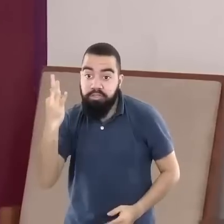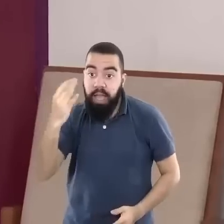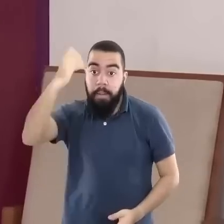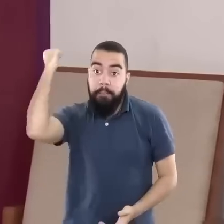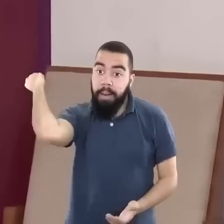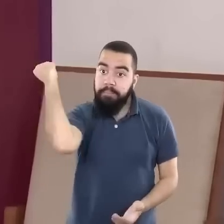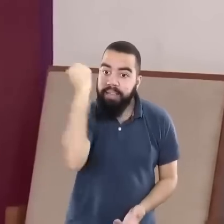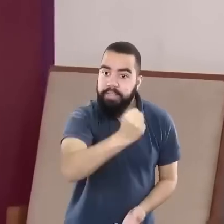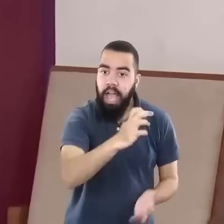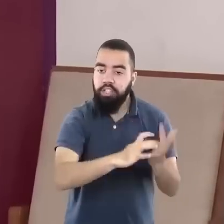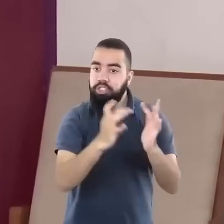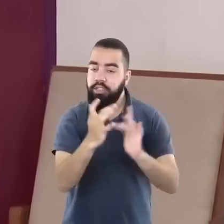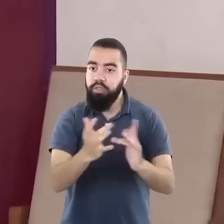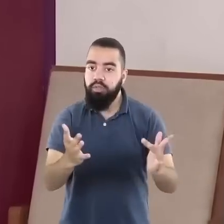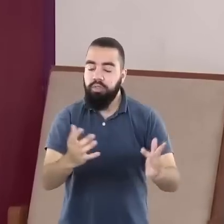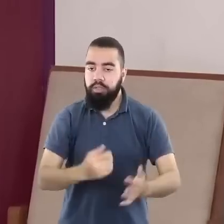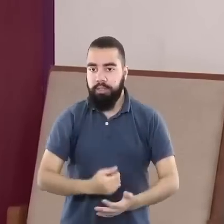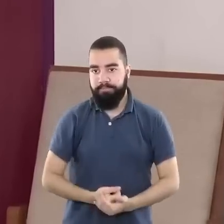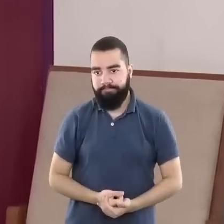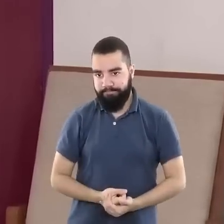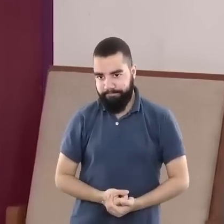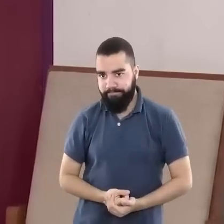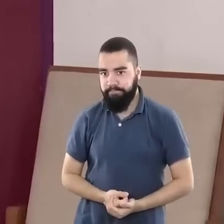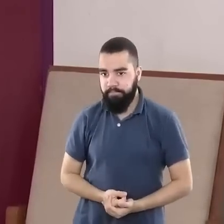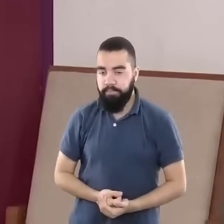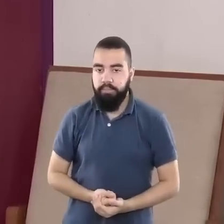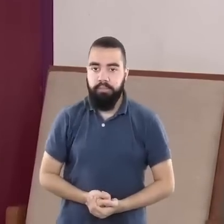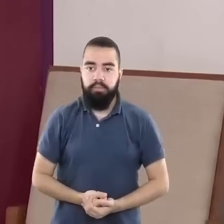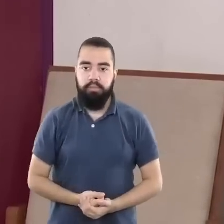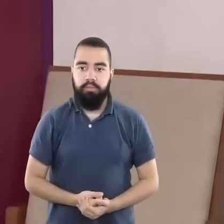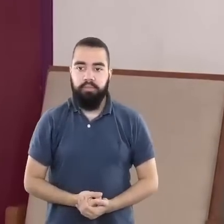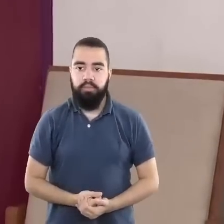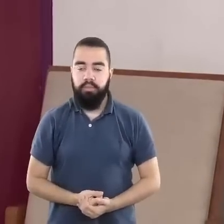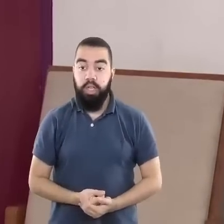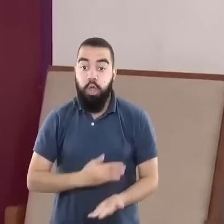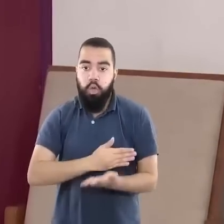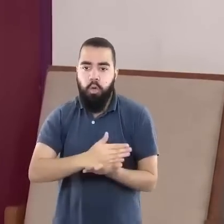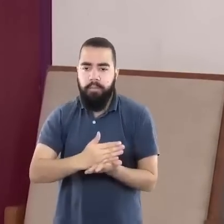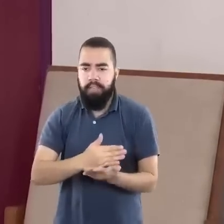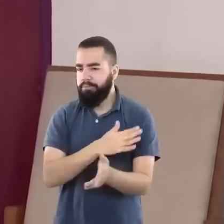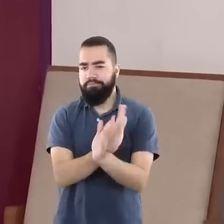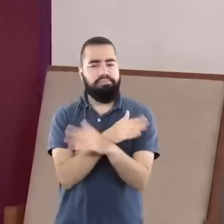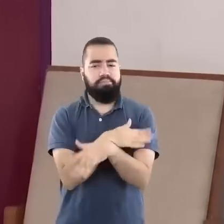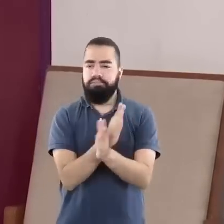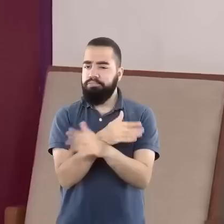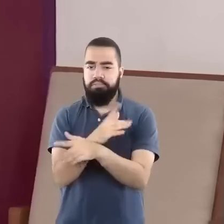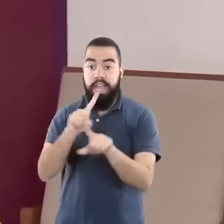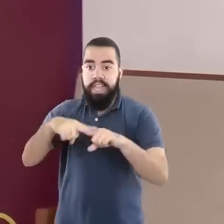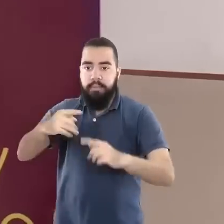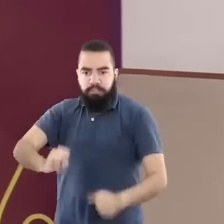Jesus porque indiferença não dado momento se transforma em hostilidade